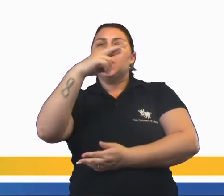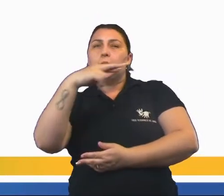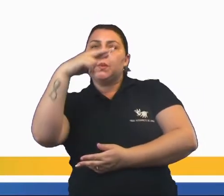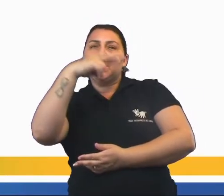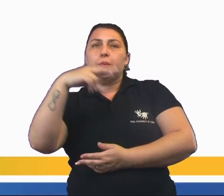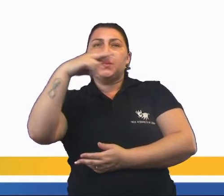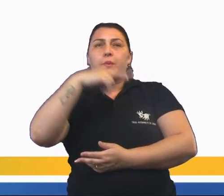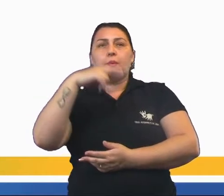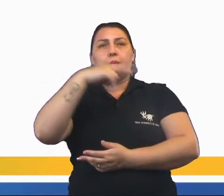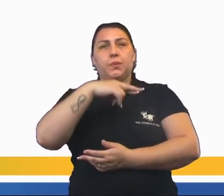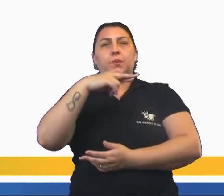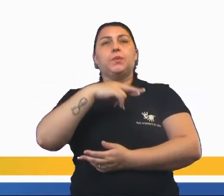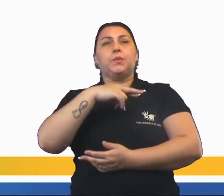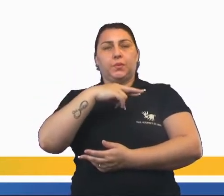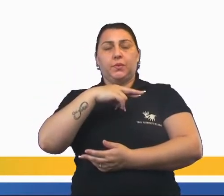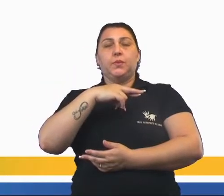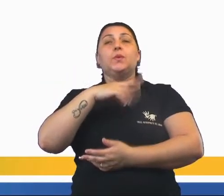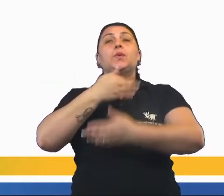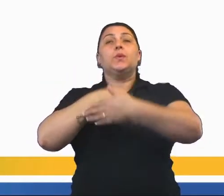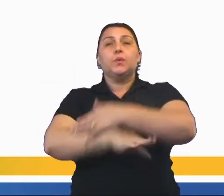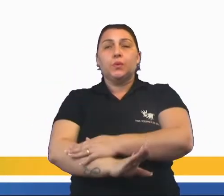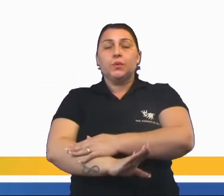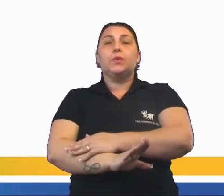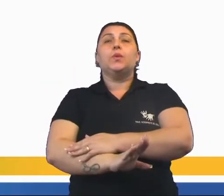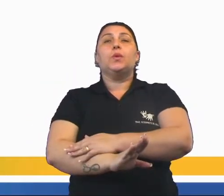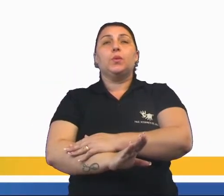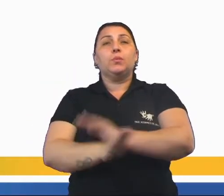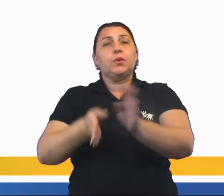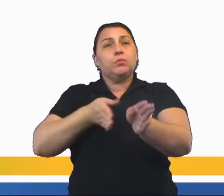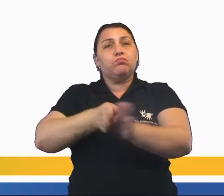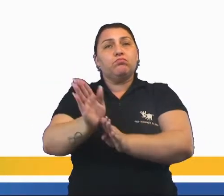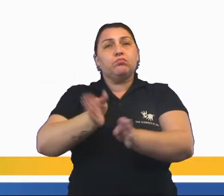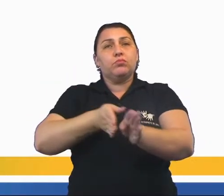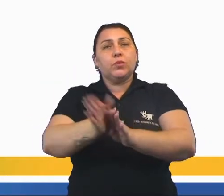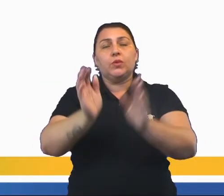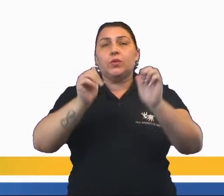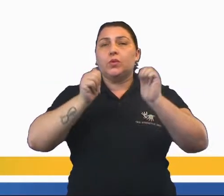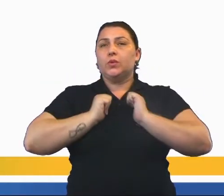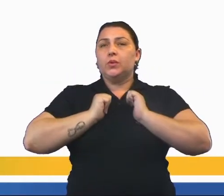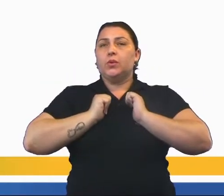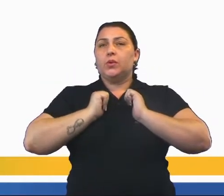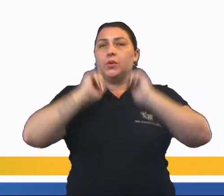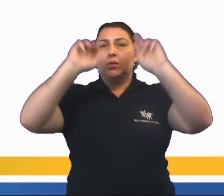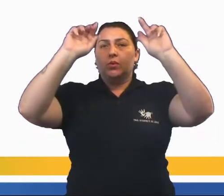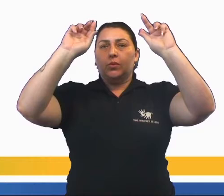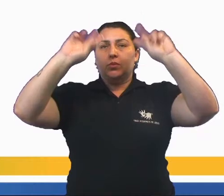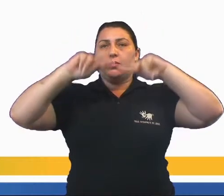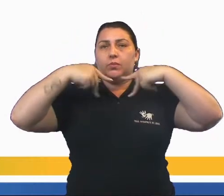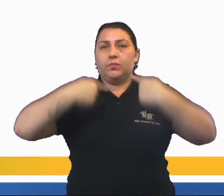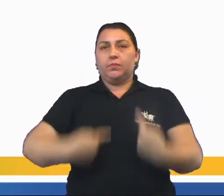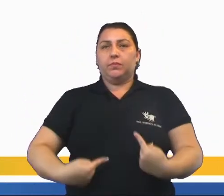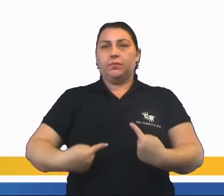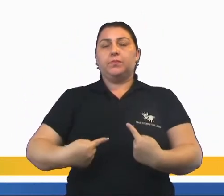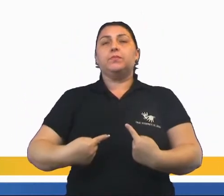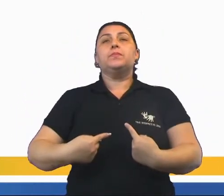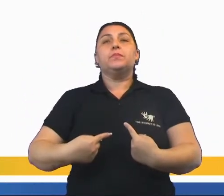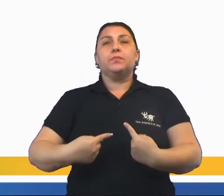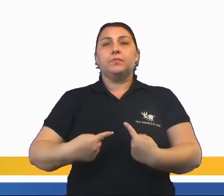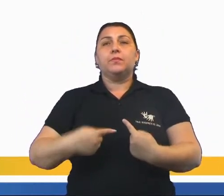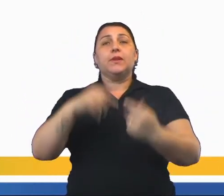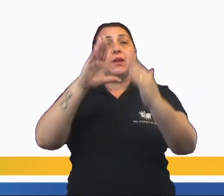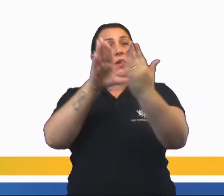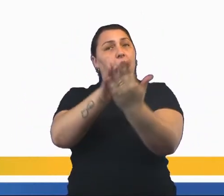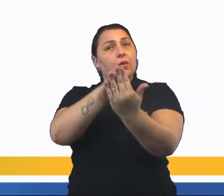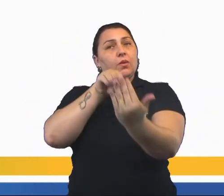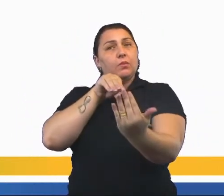investiga princípios que disciplinam e orientam o comportamento humano. Princípios éticos são para ser